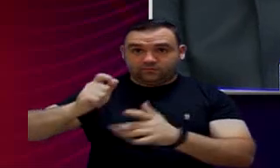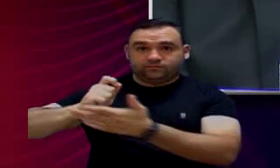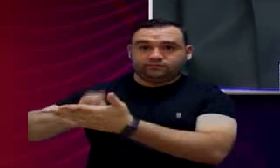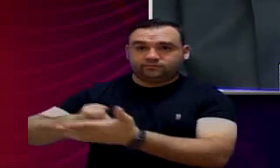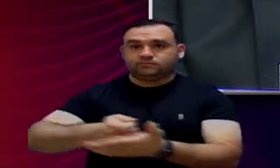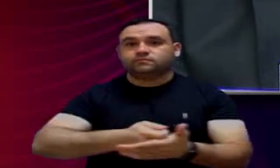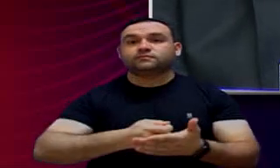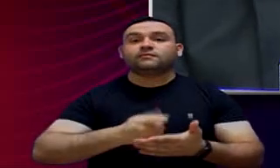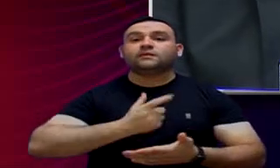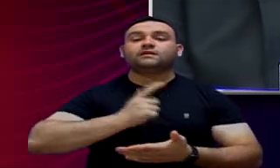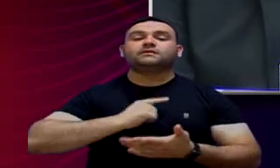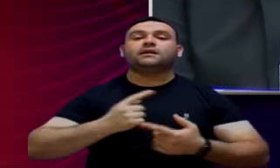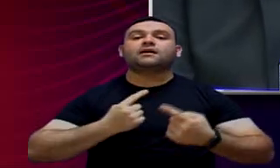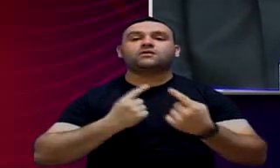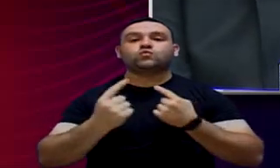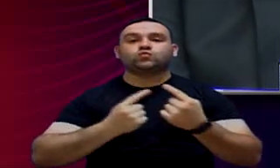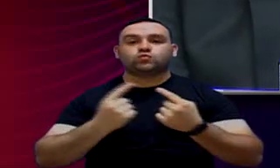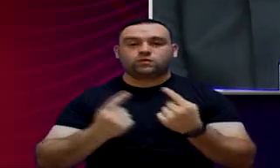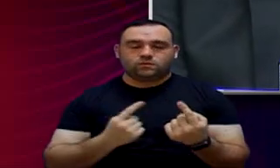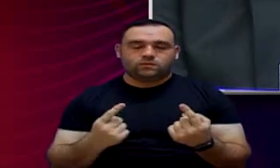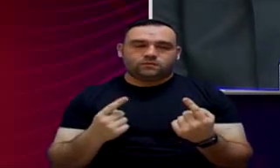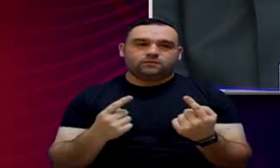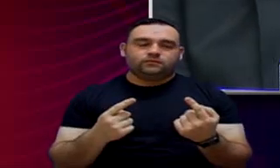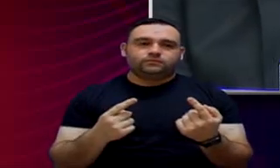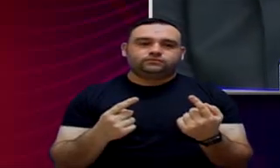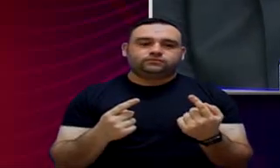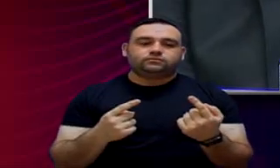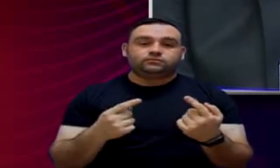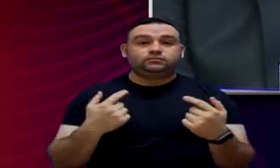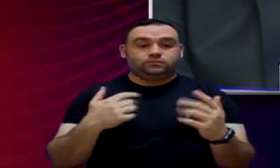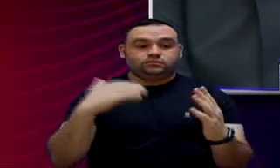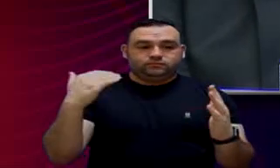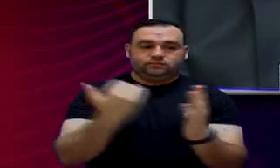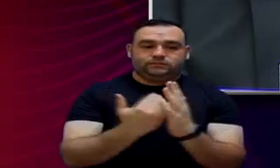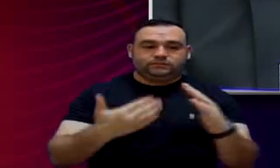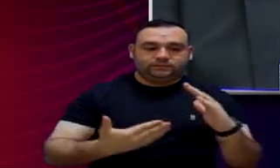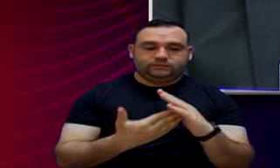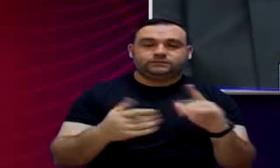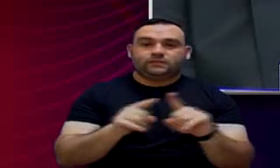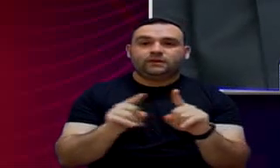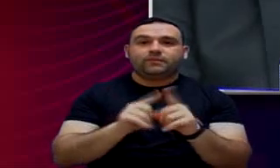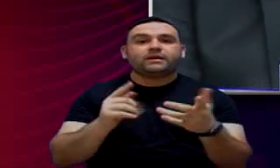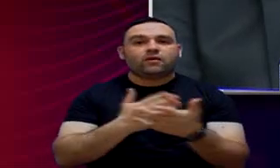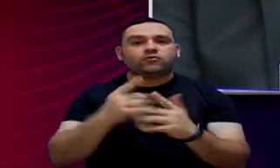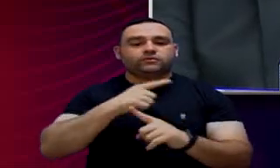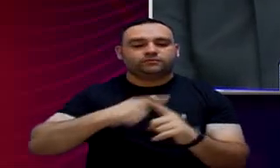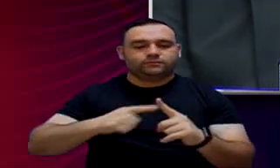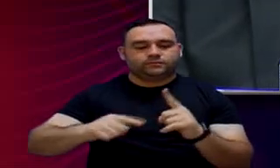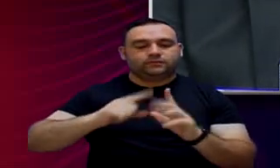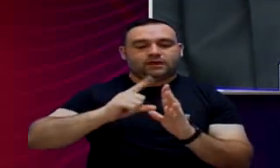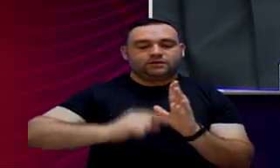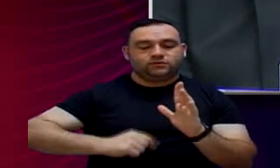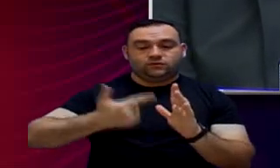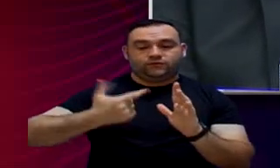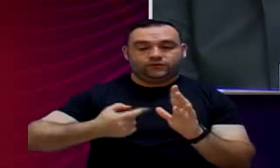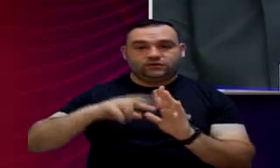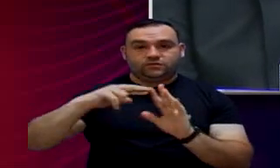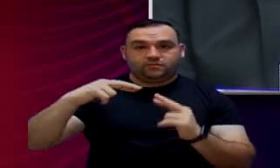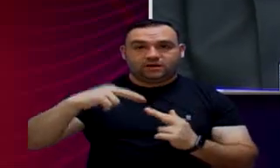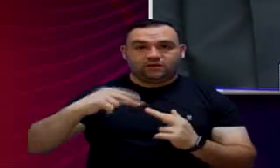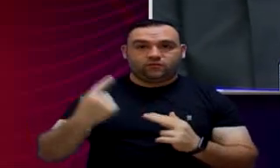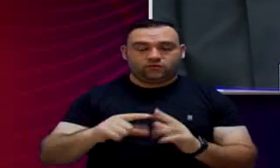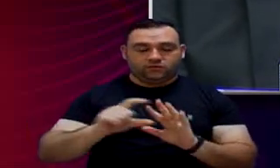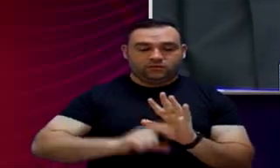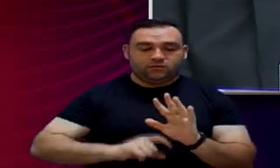traz aí a discussão né traz a desde que respeitar os limites e as vedações previstas no artigo 20 parágrafo único